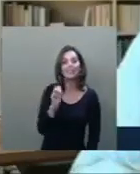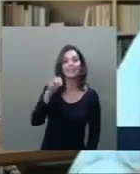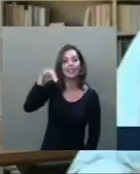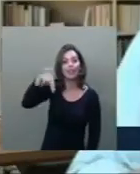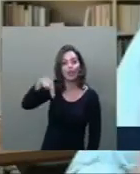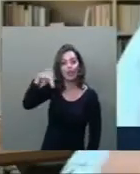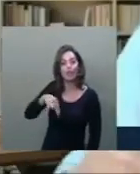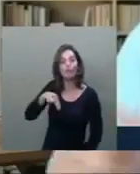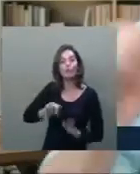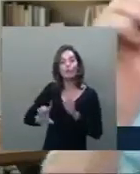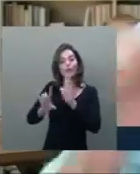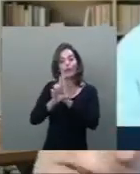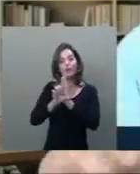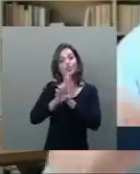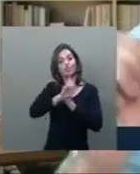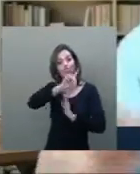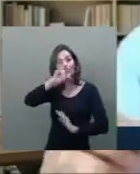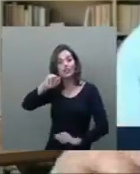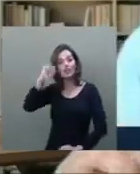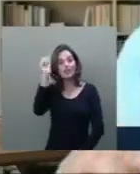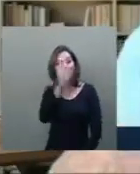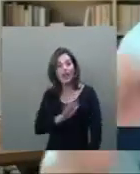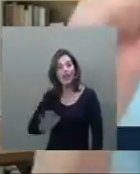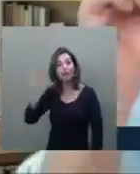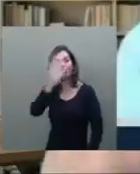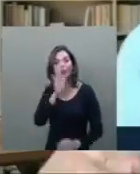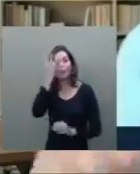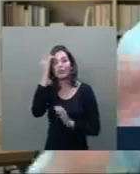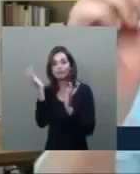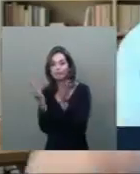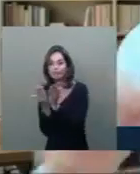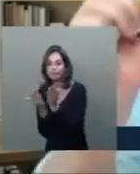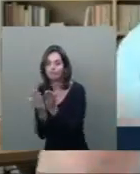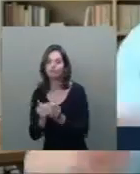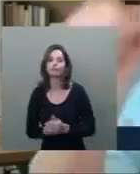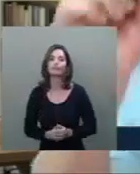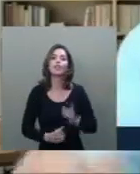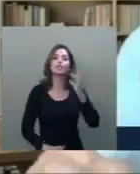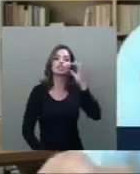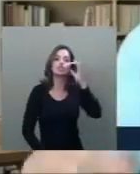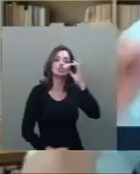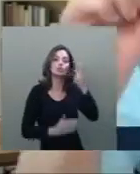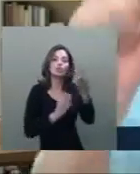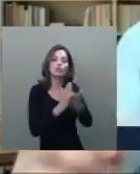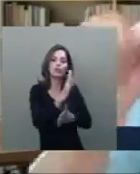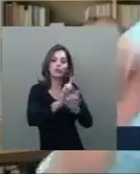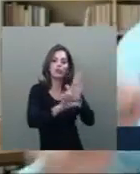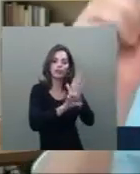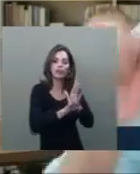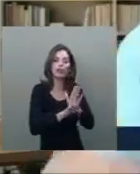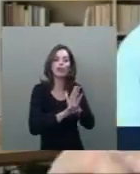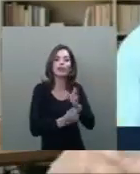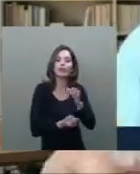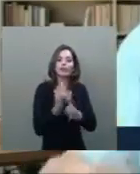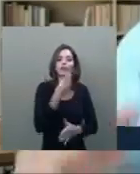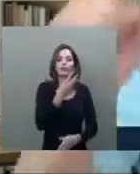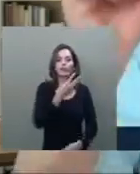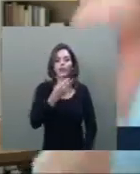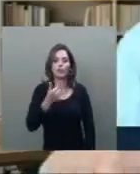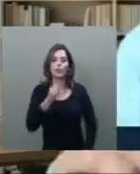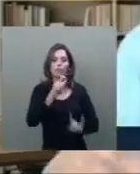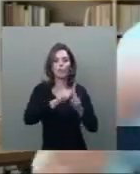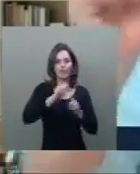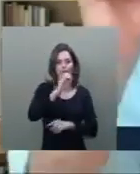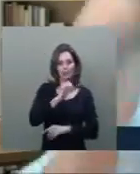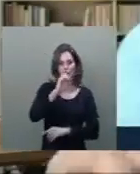Evangélicos. Janeiro de 2016, Dilma sancionou a lei que instituiu o 31 de outubro como